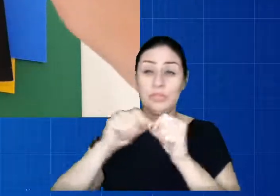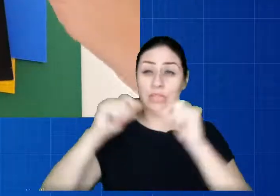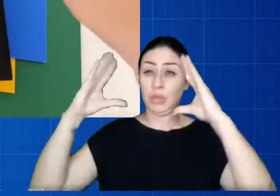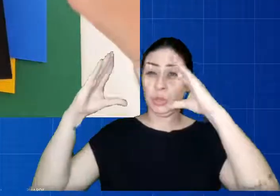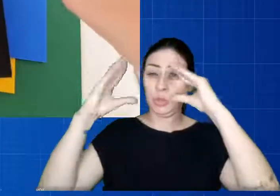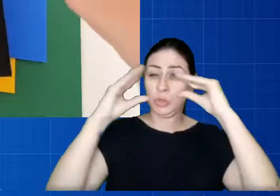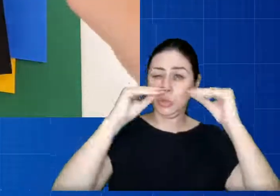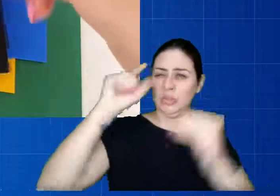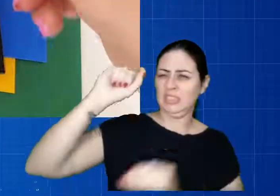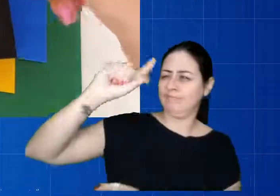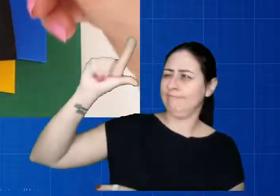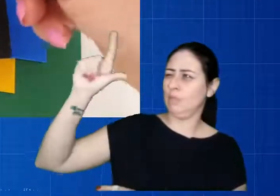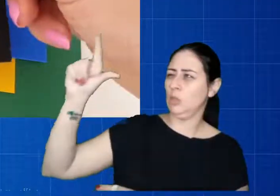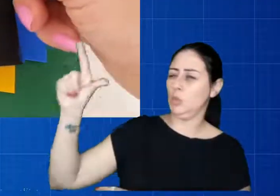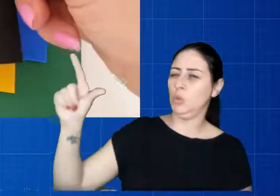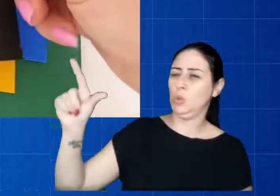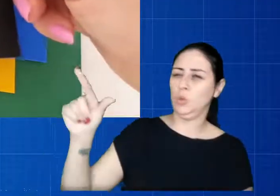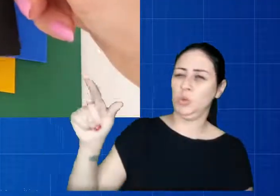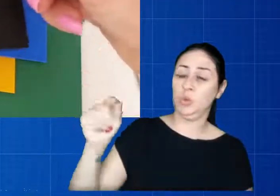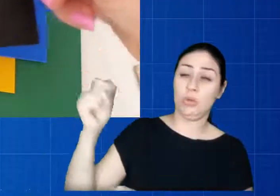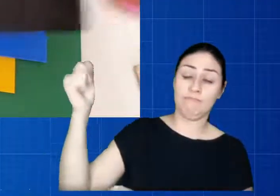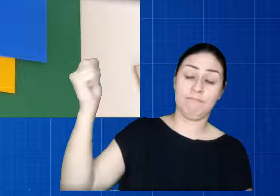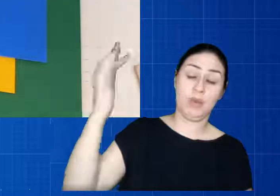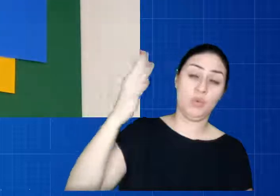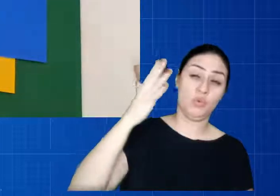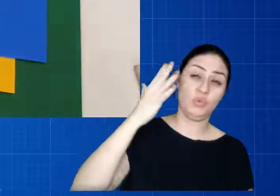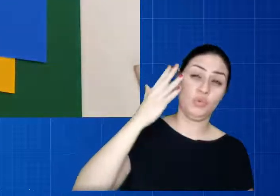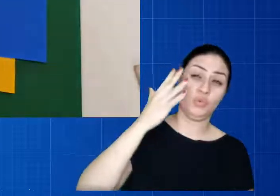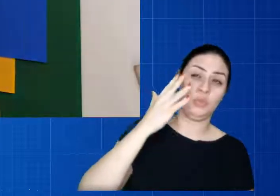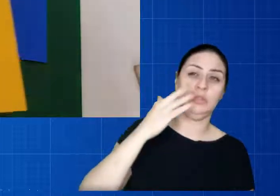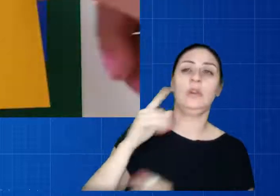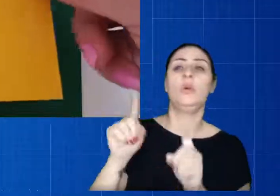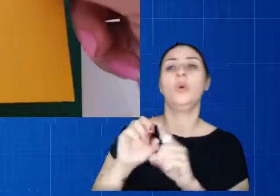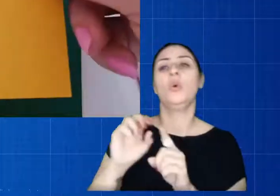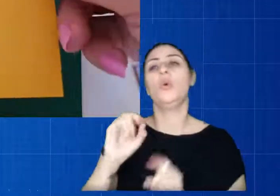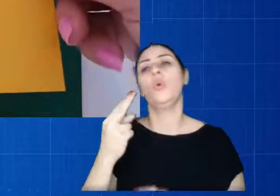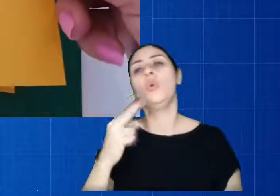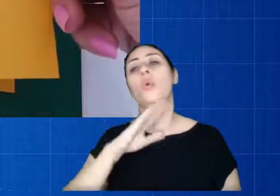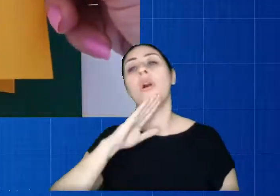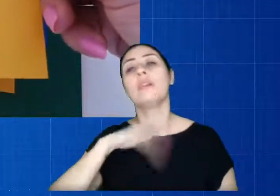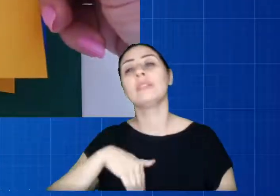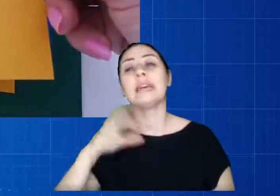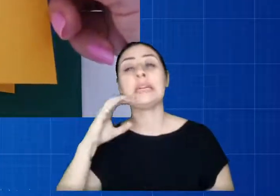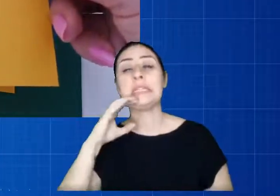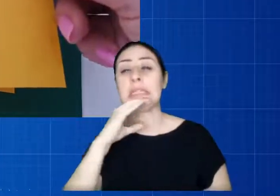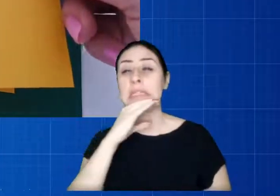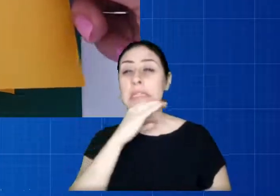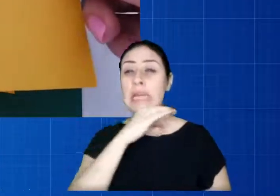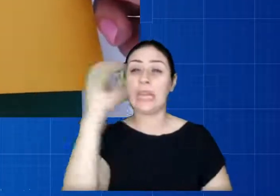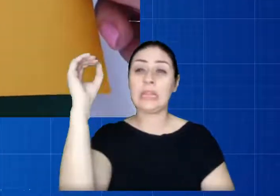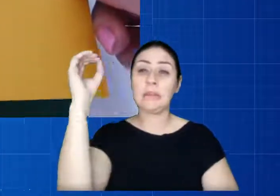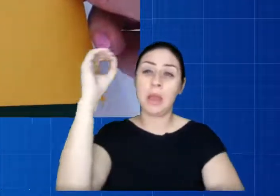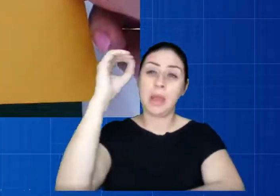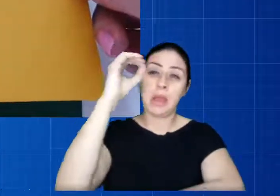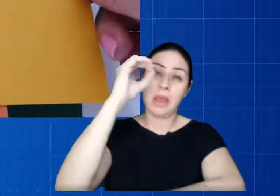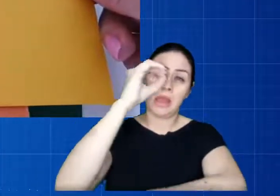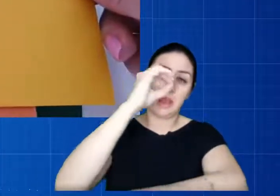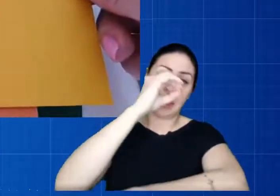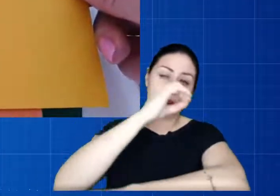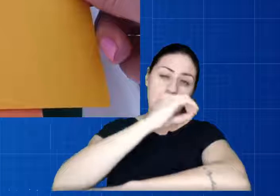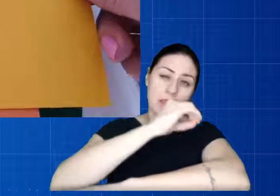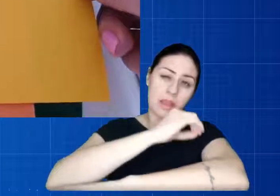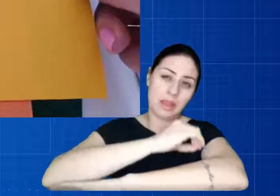com uma lua muito bem iluminada. Ainda podemos fazer uma tarde quente de verão e um pôr de sol,